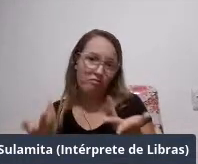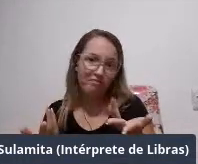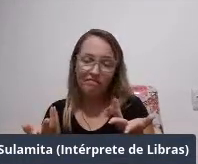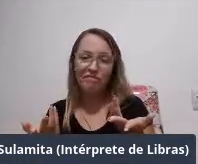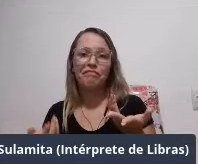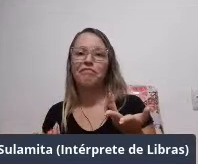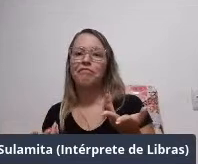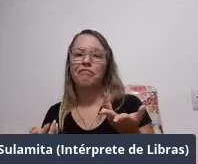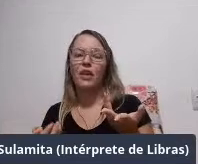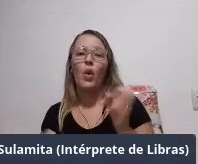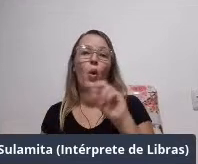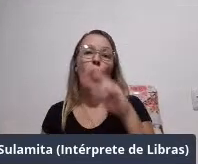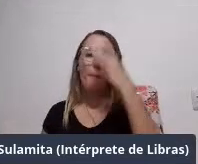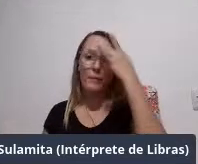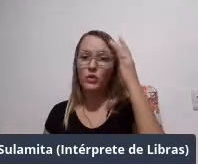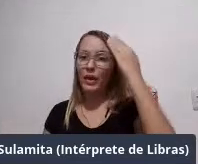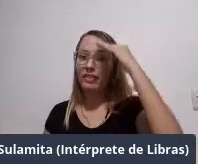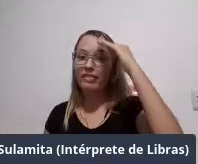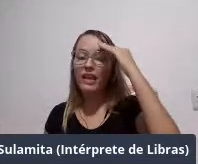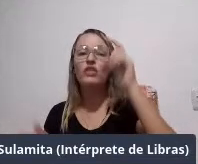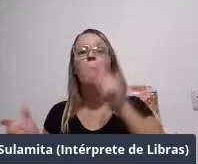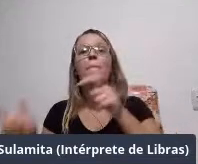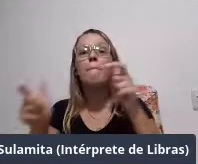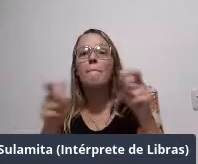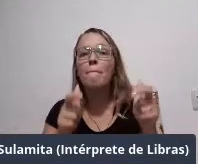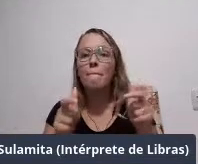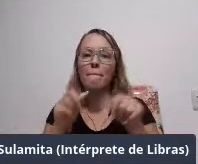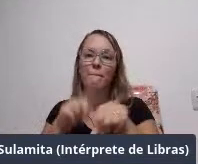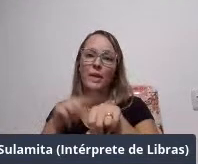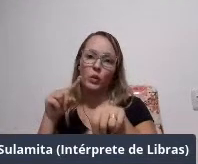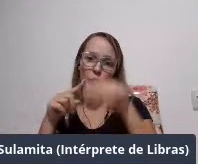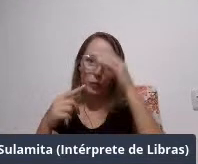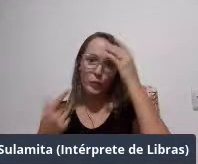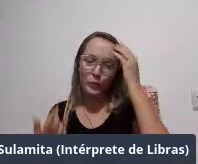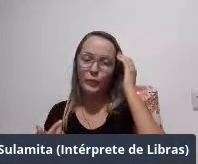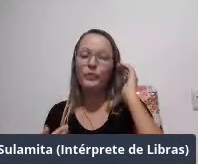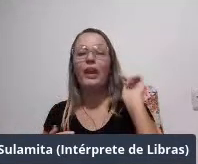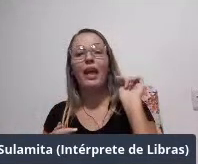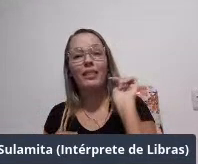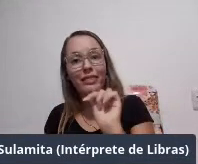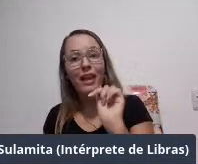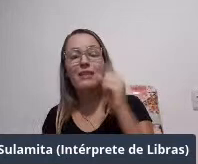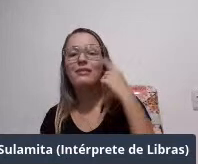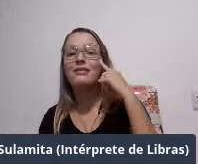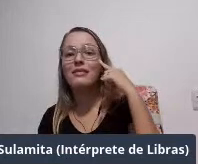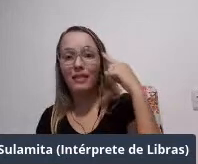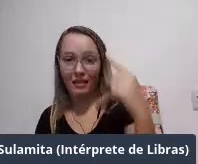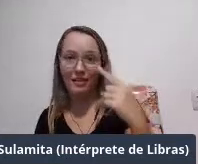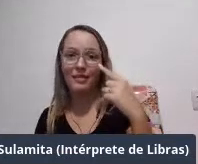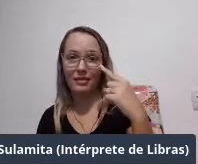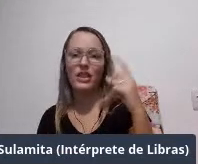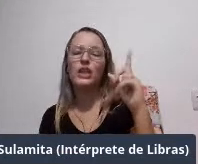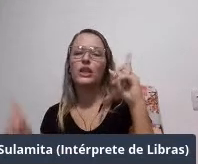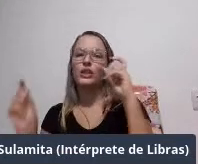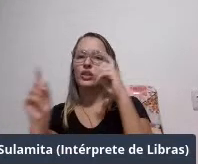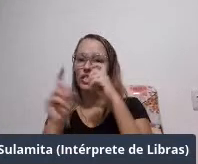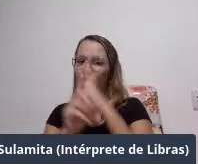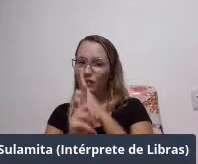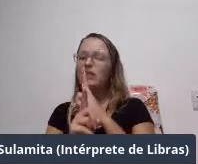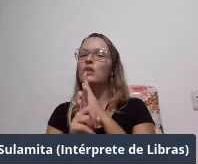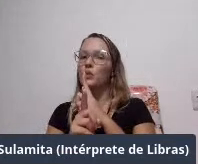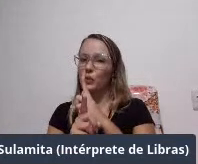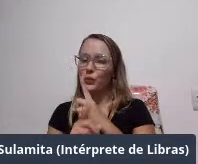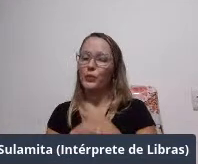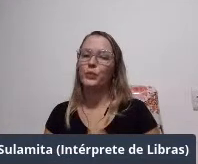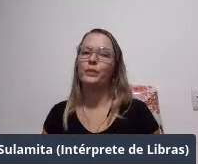compreende esse momento, mas de qualquer maneira, nessa ideia que é difícil, inclusive, da